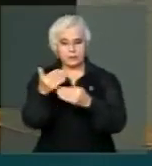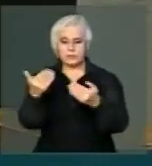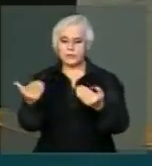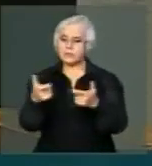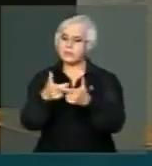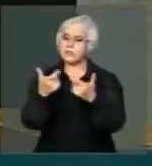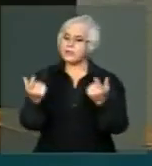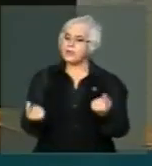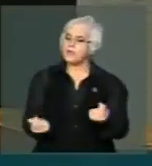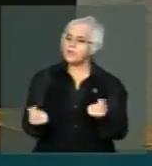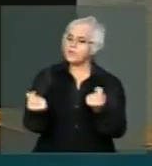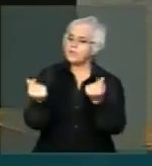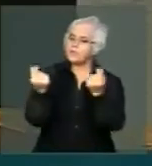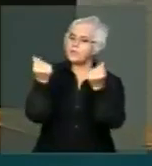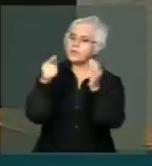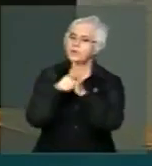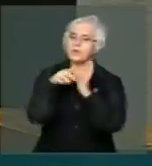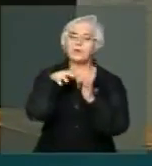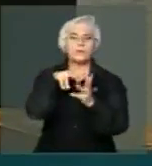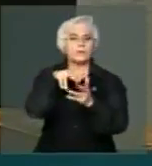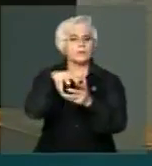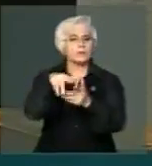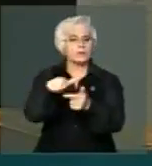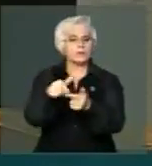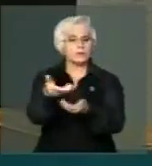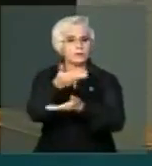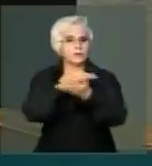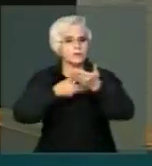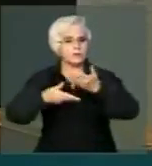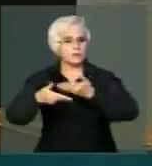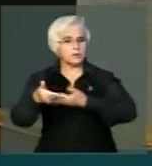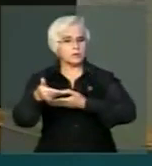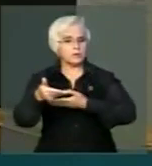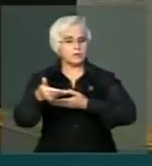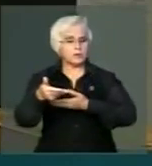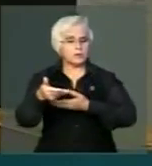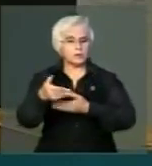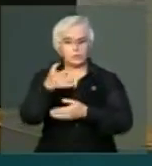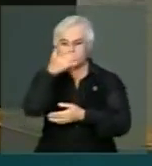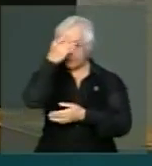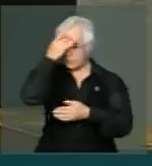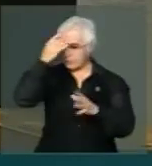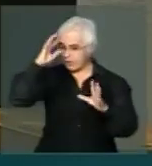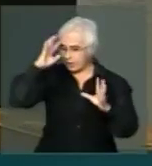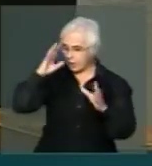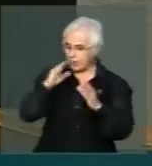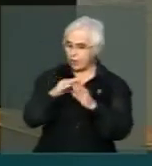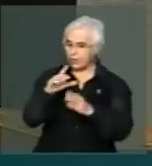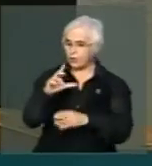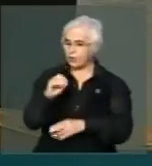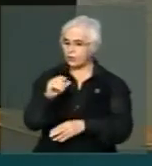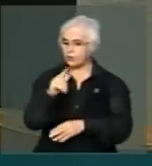grande capital financeiro internacional, foi uma lógica para atender